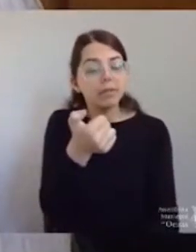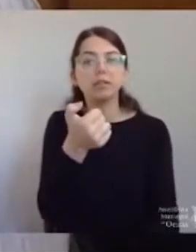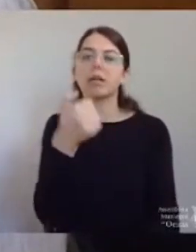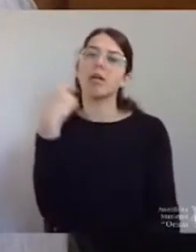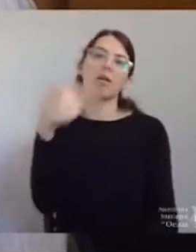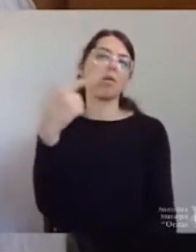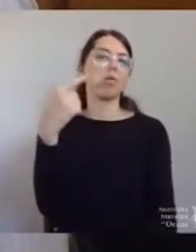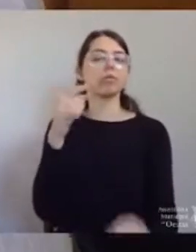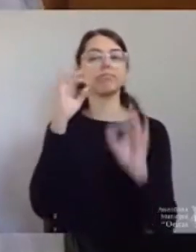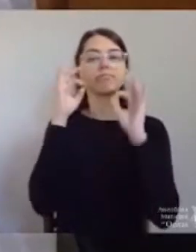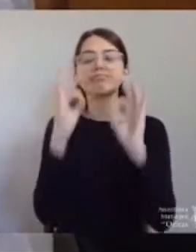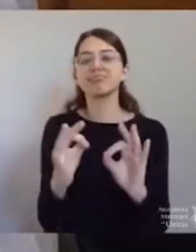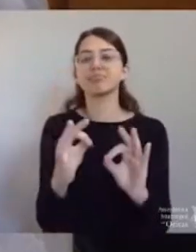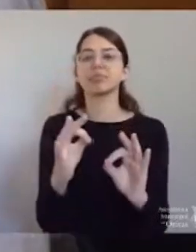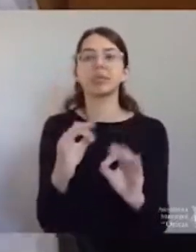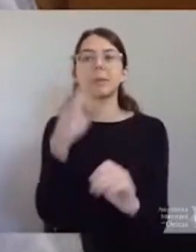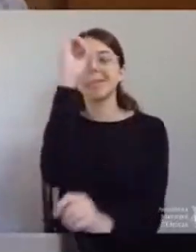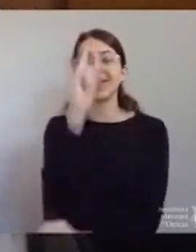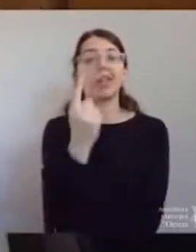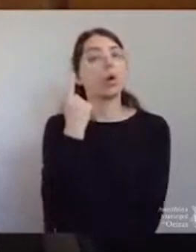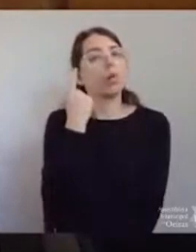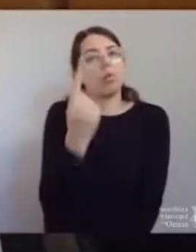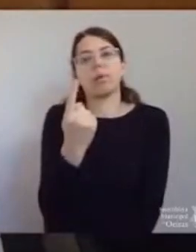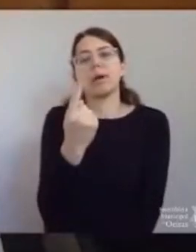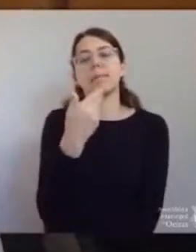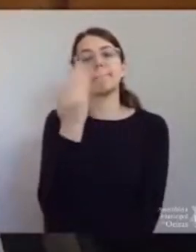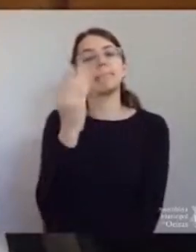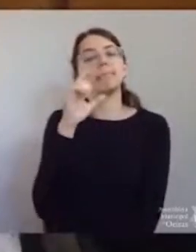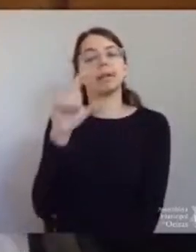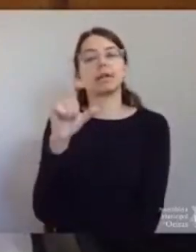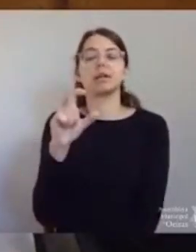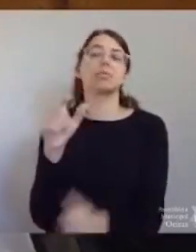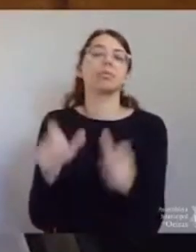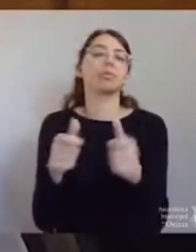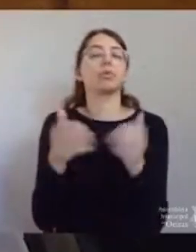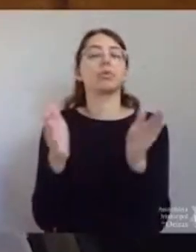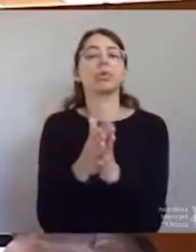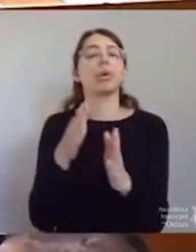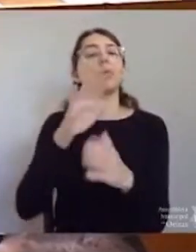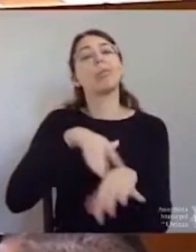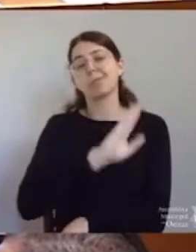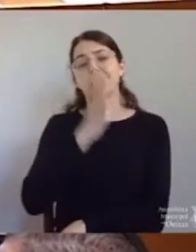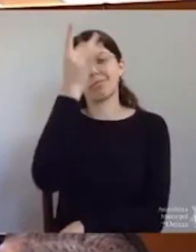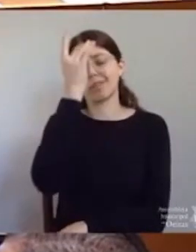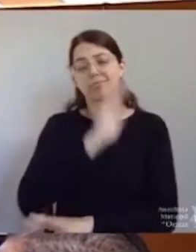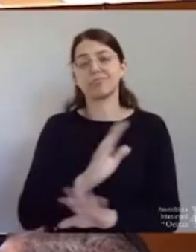remete-se a uma só data. Aquela manhã, que toda a gente já conhece o poema de cor, disse, obrigado.